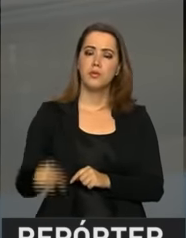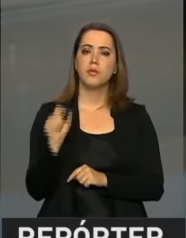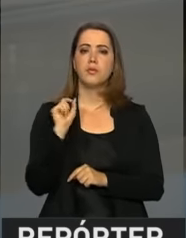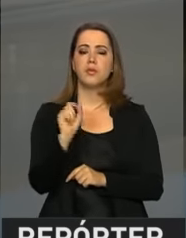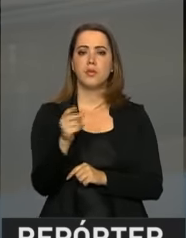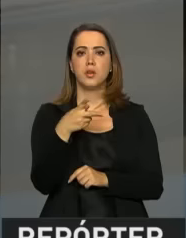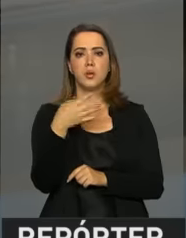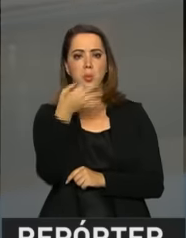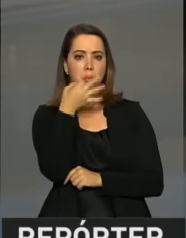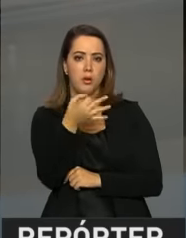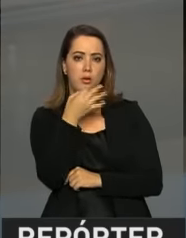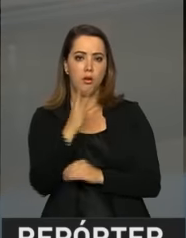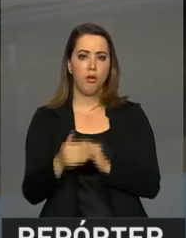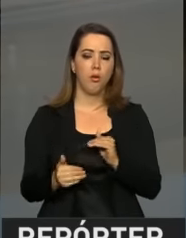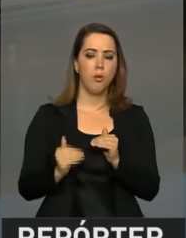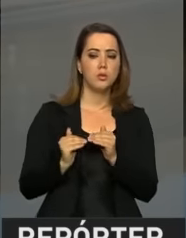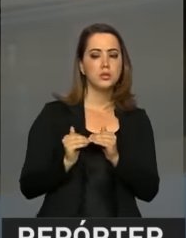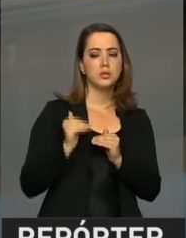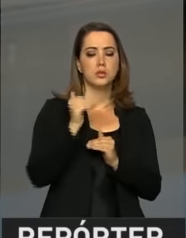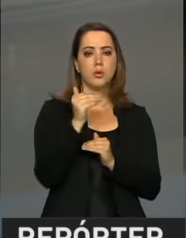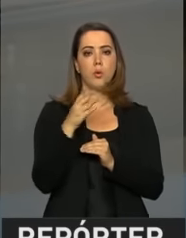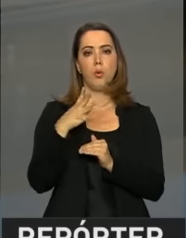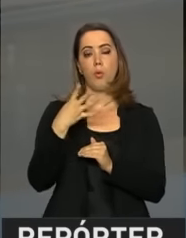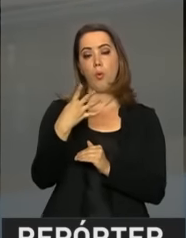previsão um pouco melhor, de fechamento de